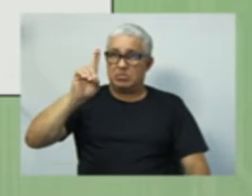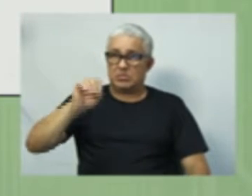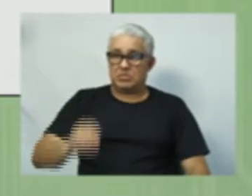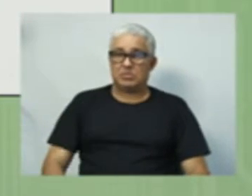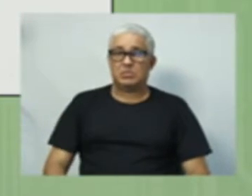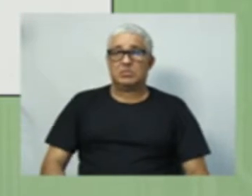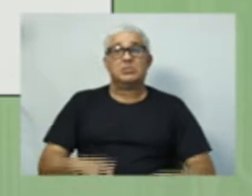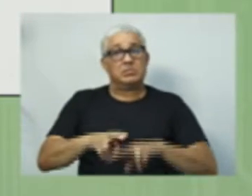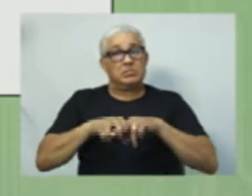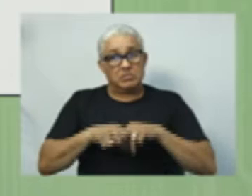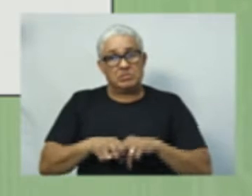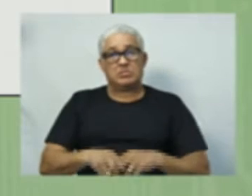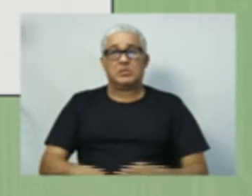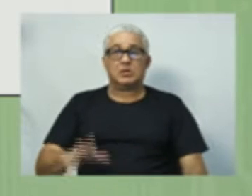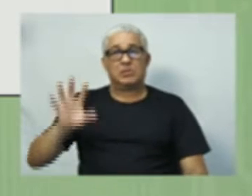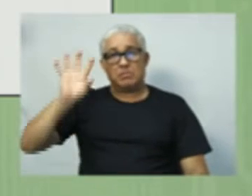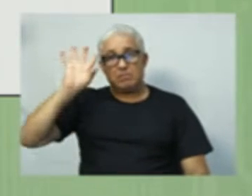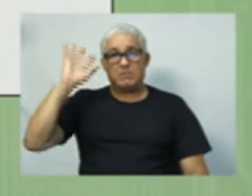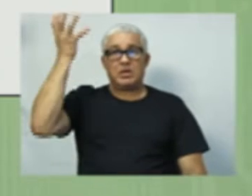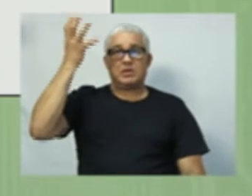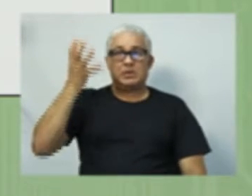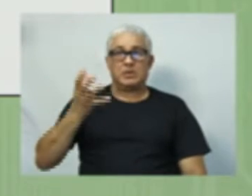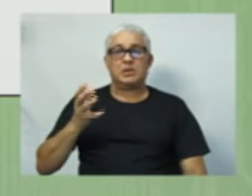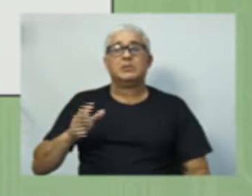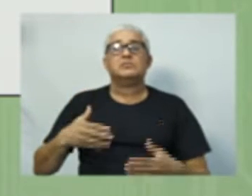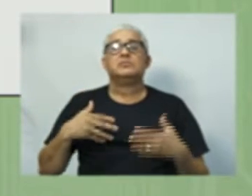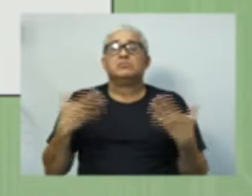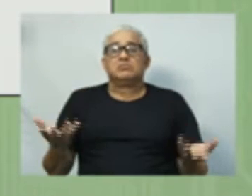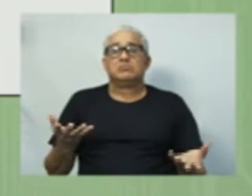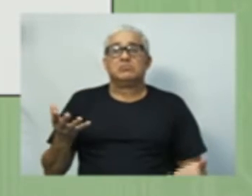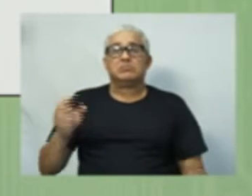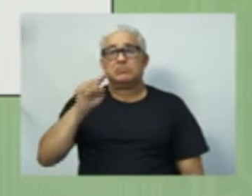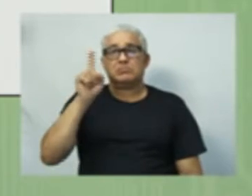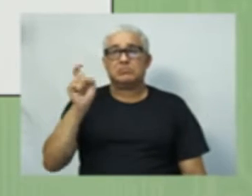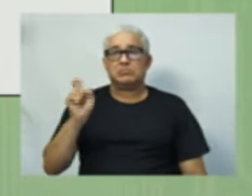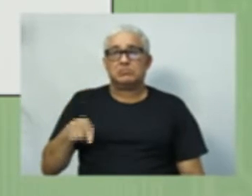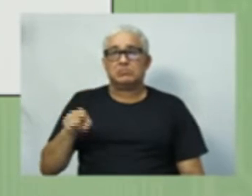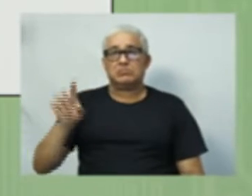Portanto, solução. Qual é a solução para isso?